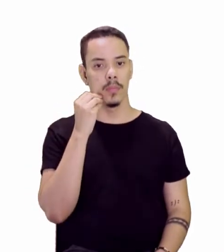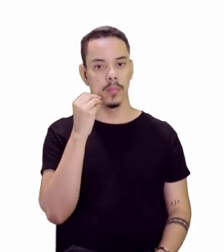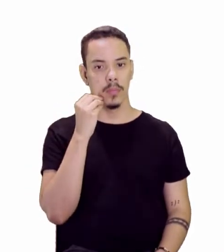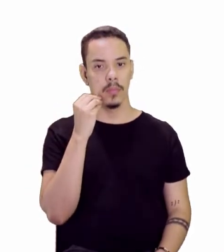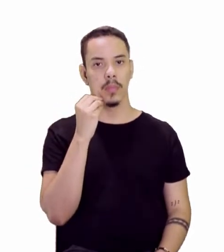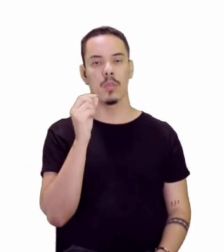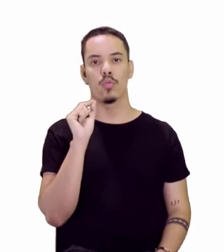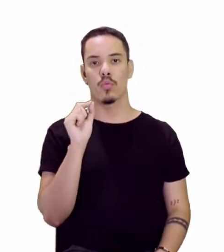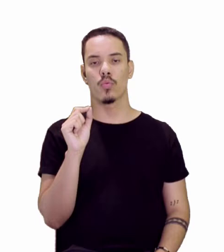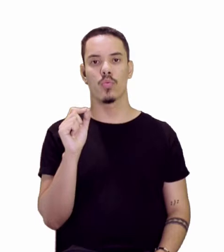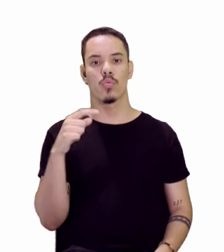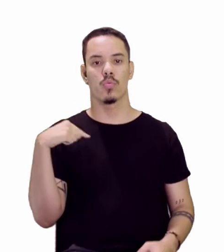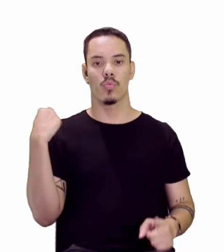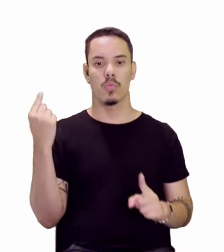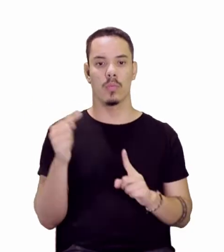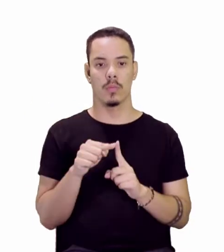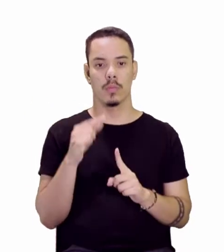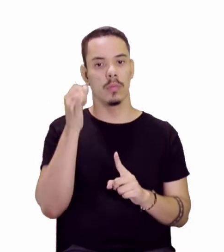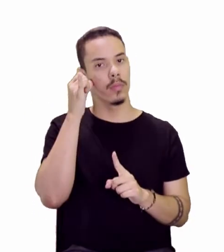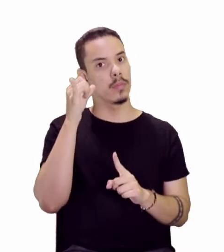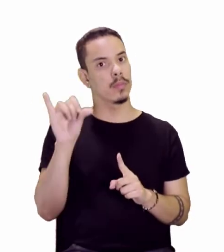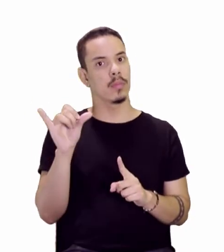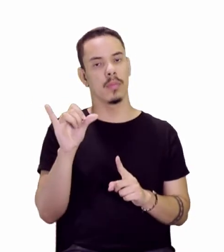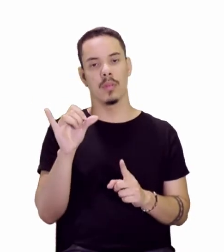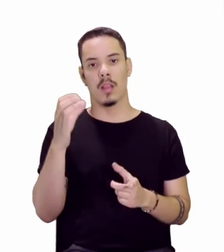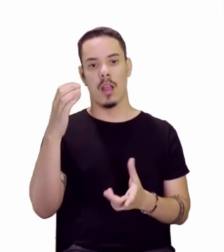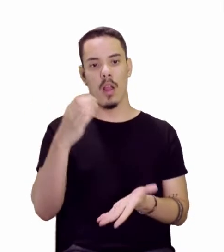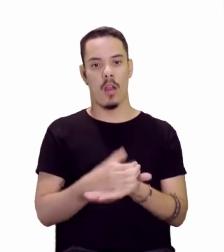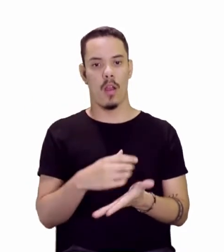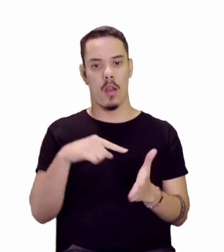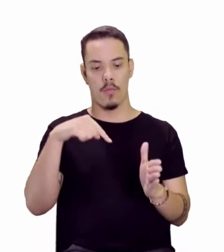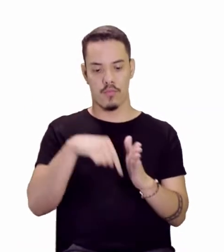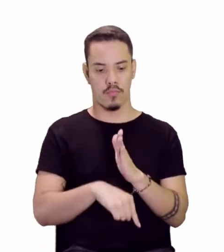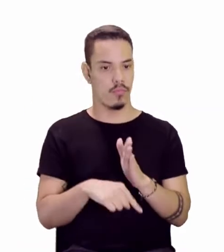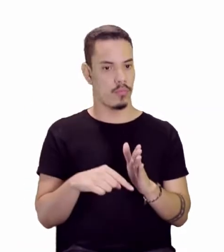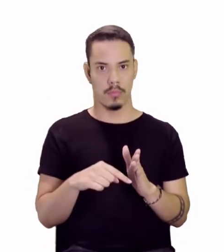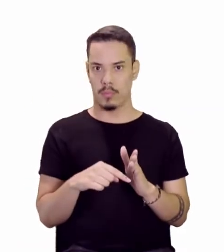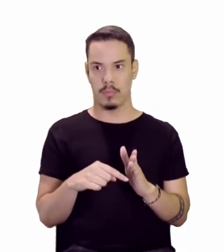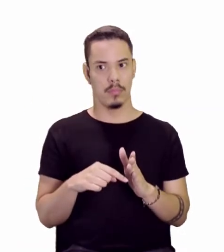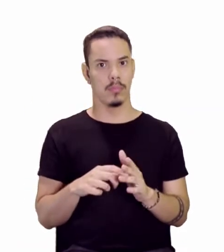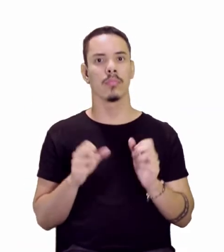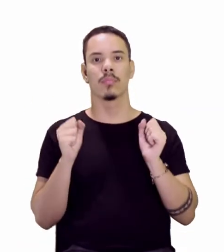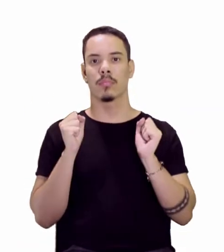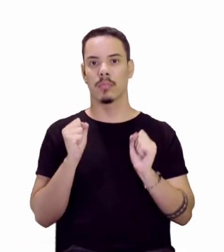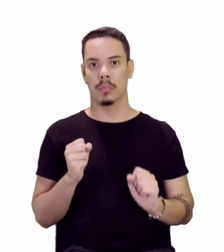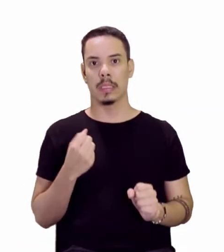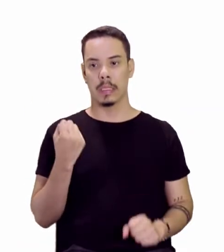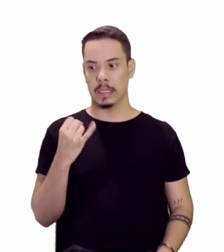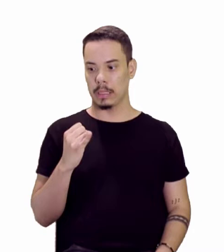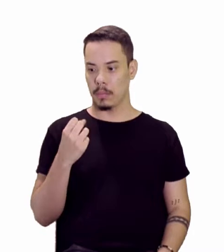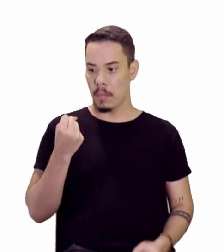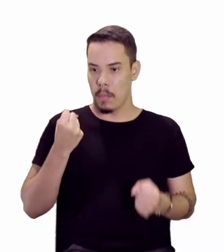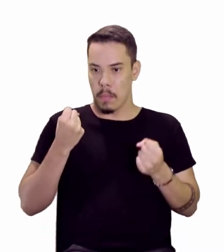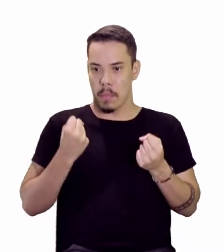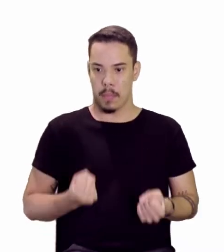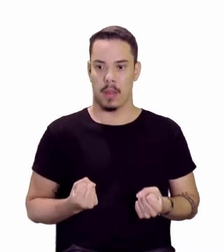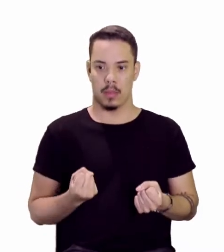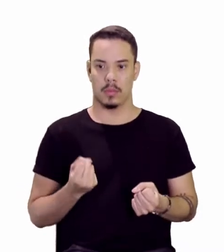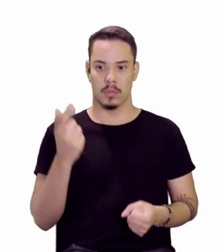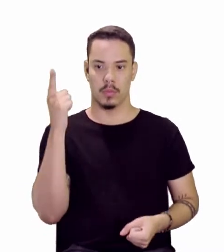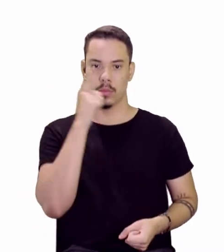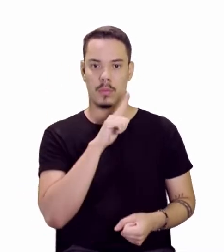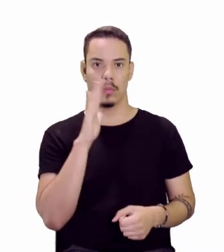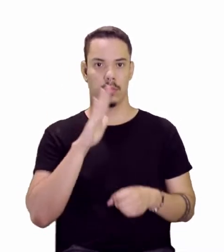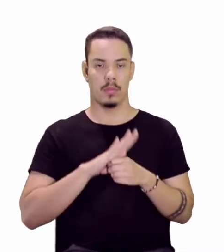tendendo a impedir que ele afunde no líquido. Exatamente. Ele tende a afundar, não quer dizer que não vai afundar. Se a força peso for maior, ele vai afundar.